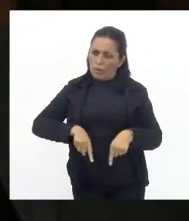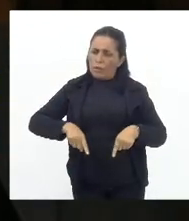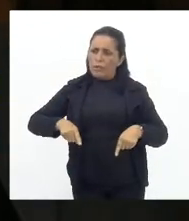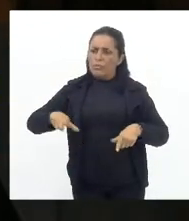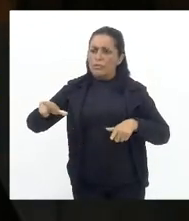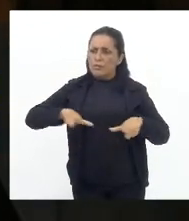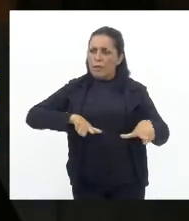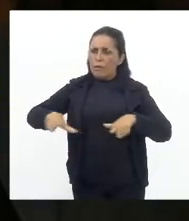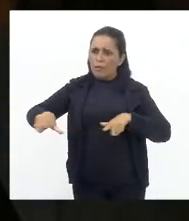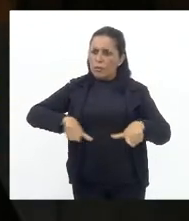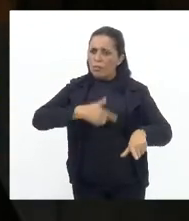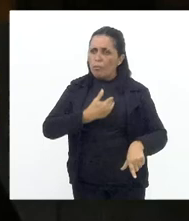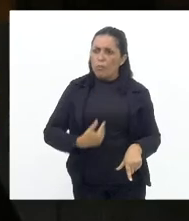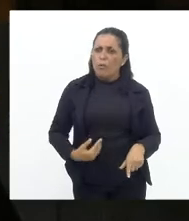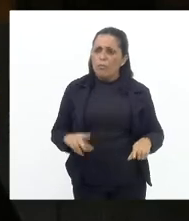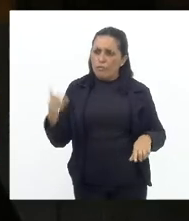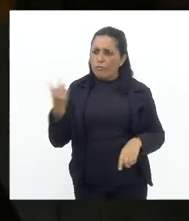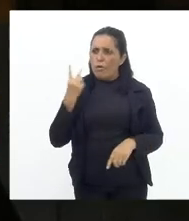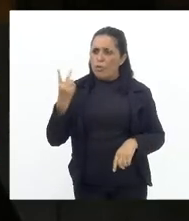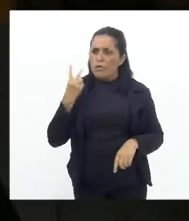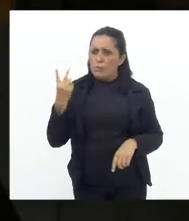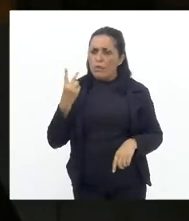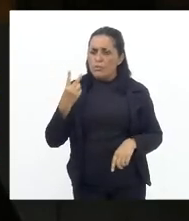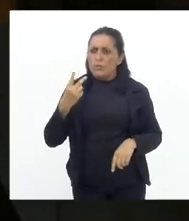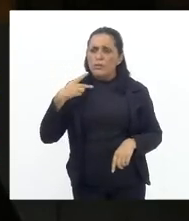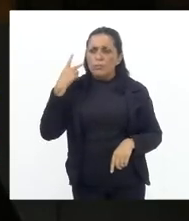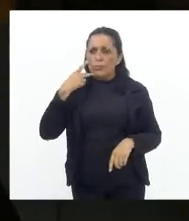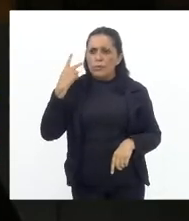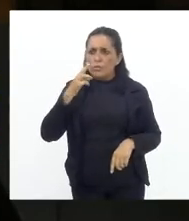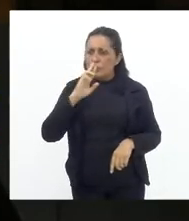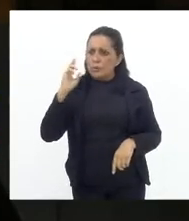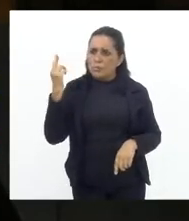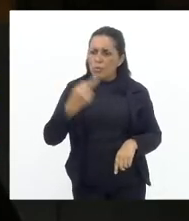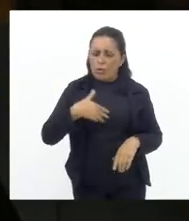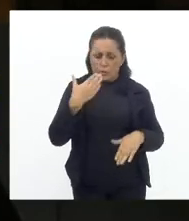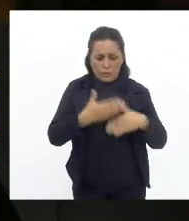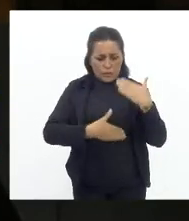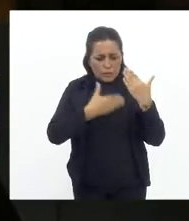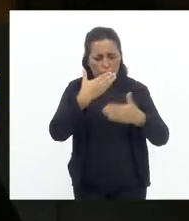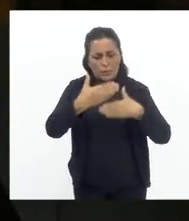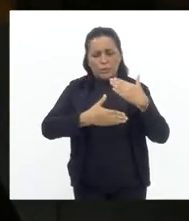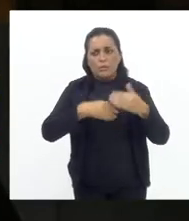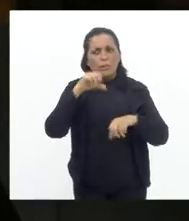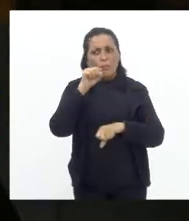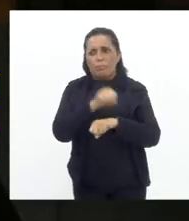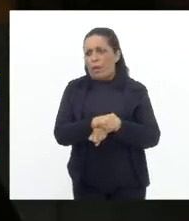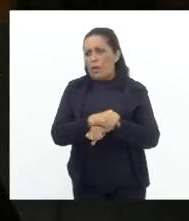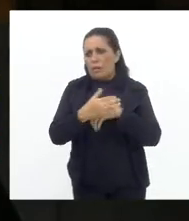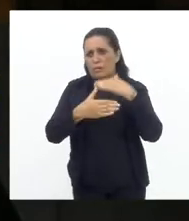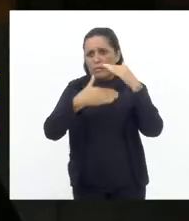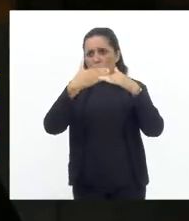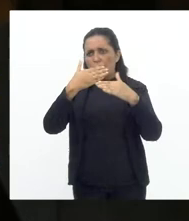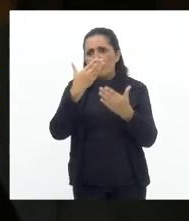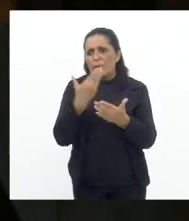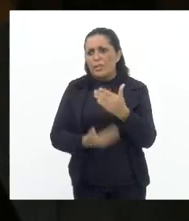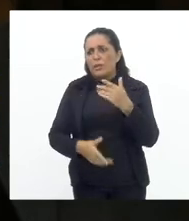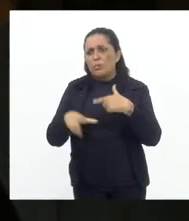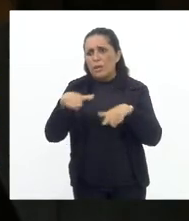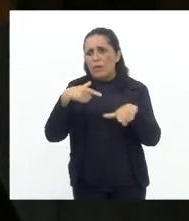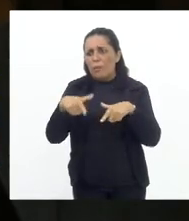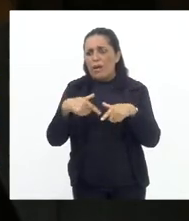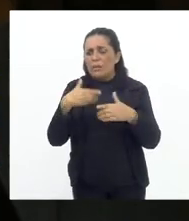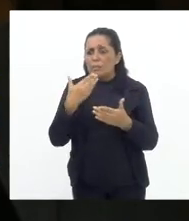políticas é dando respostas às demandas sociais que não param de crescer no estado que empobreceu e perder empregos